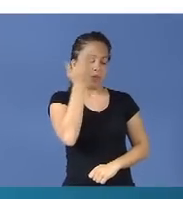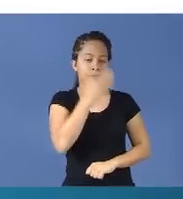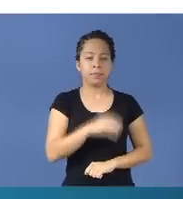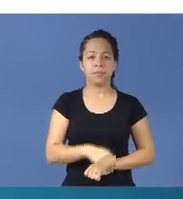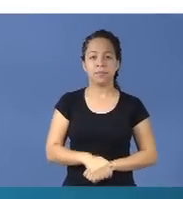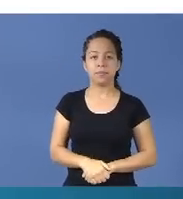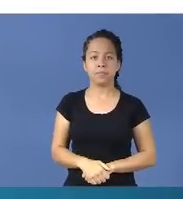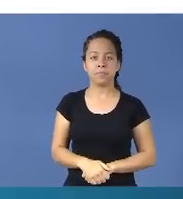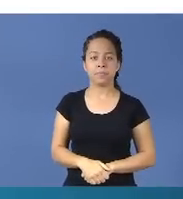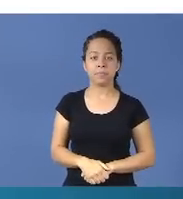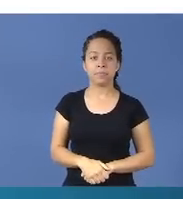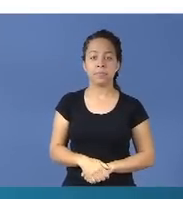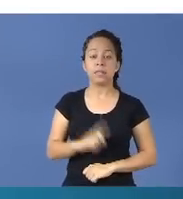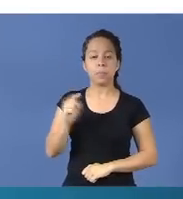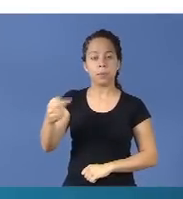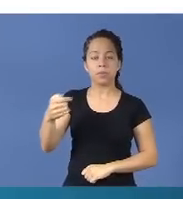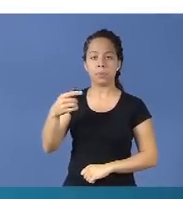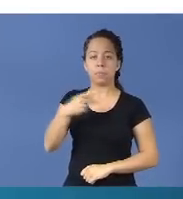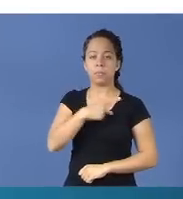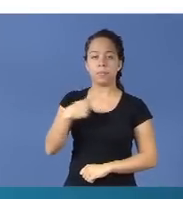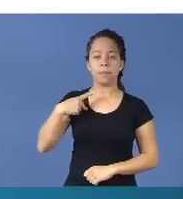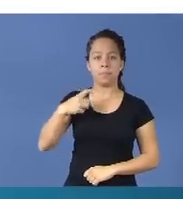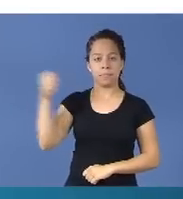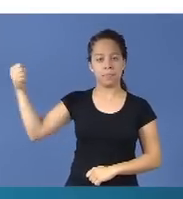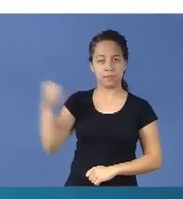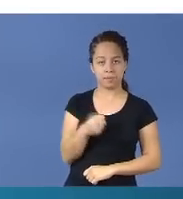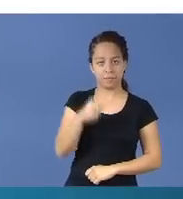Depois nós vamos ter a palavra do pastor Amadeu, que...